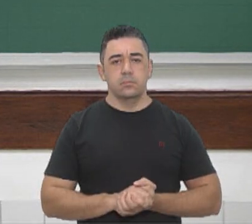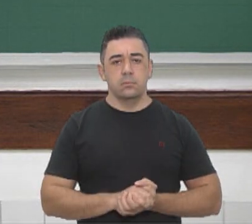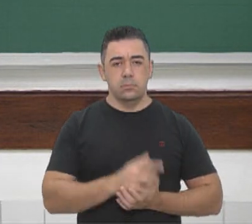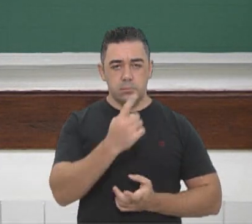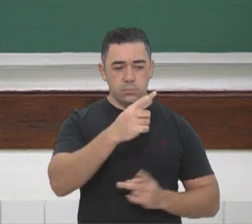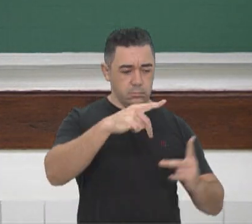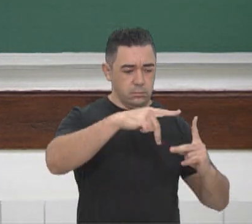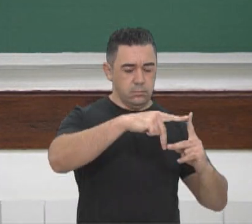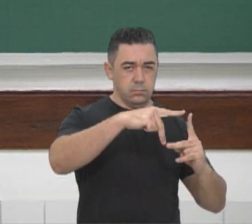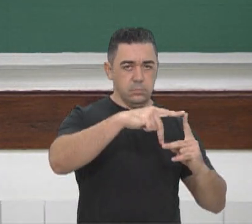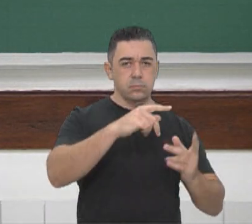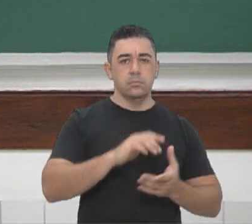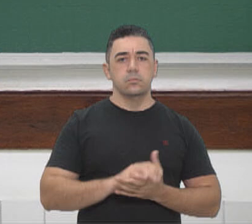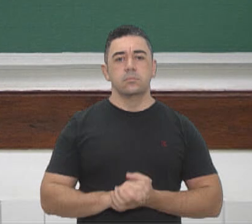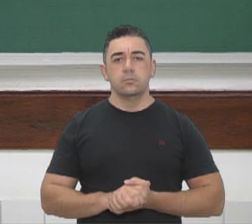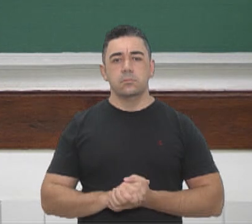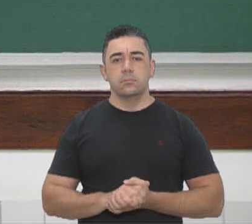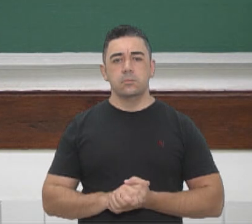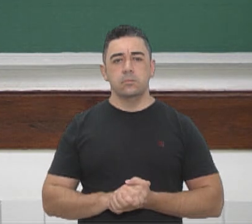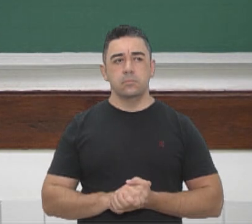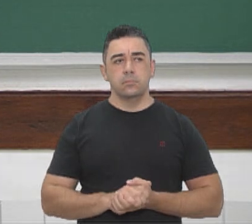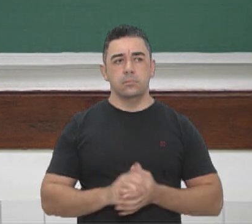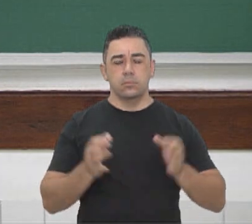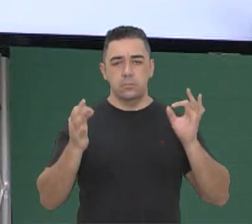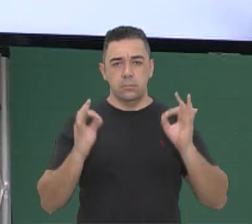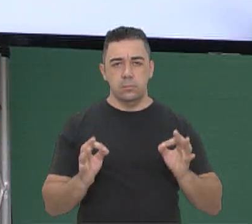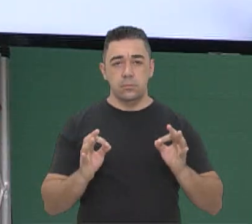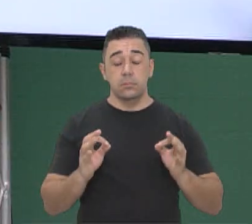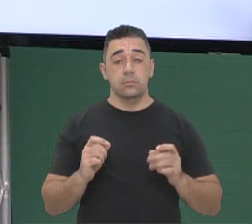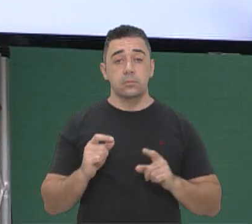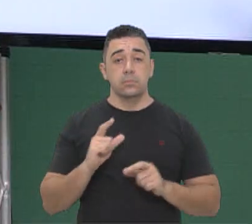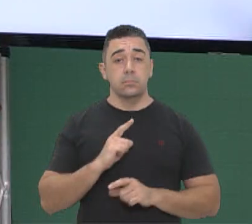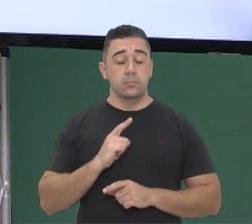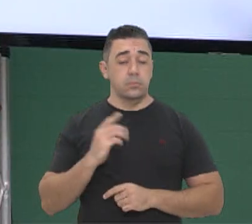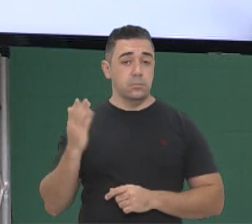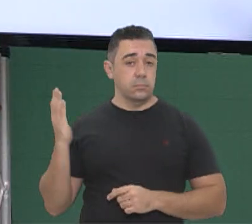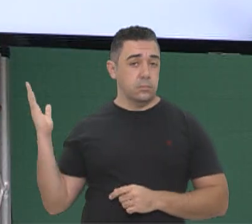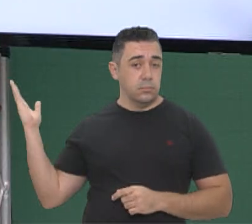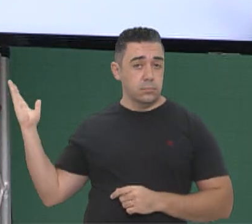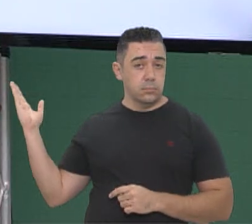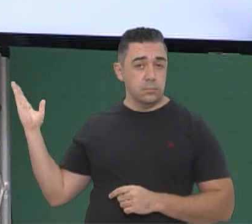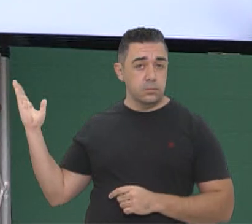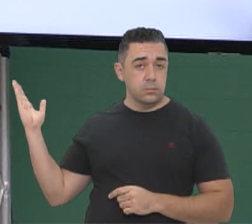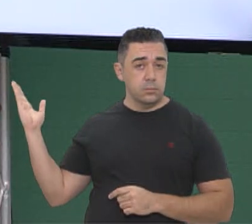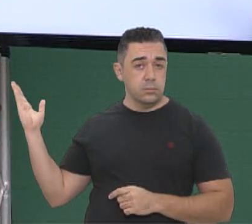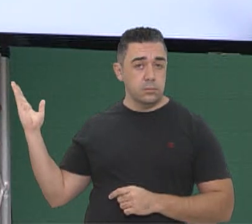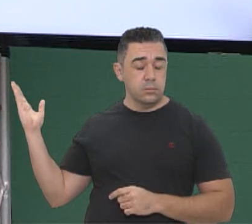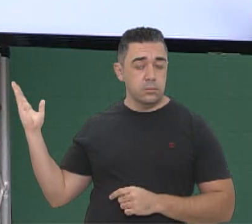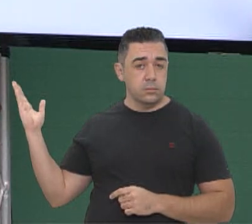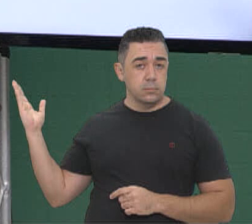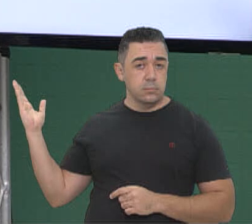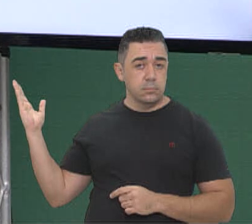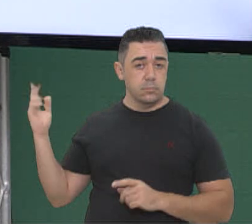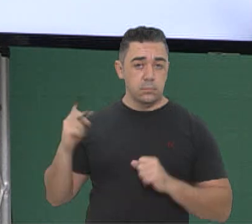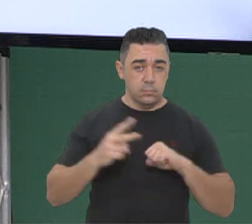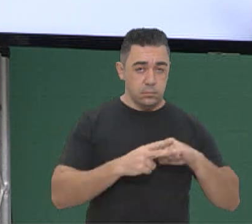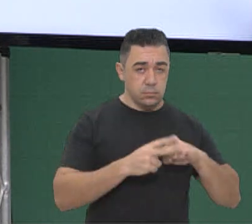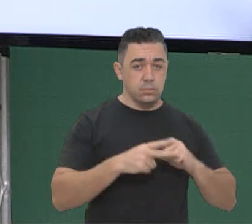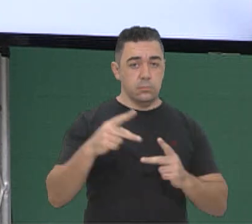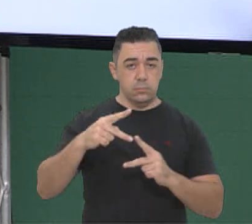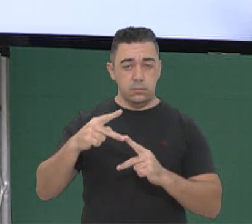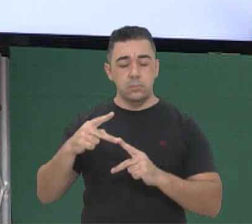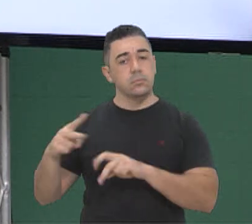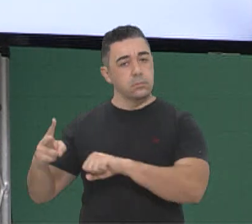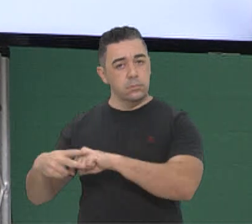Vinheta 1, olhem só. Vou a planificar, porque verbo ir seguido de preposição e o verbo no